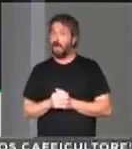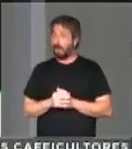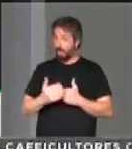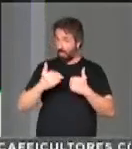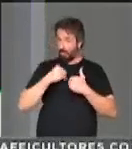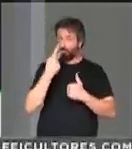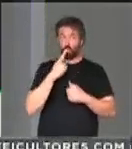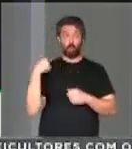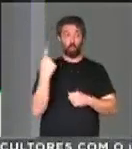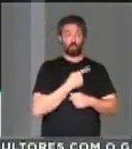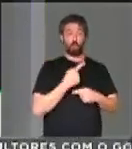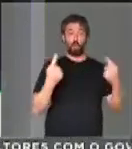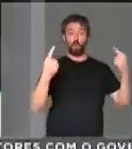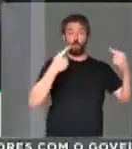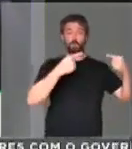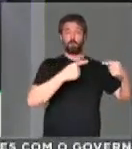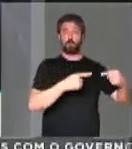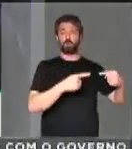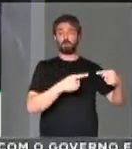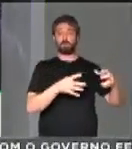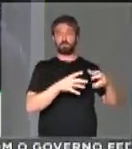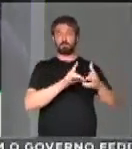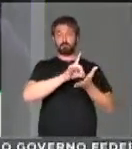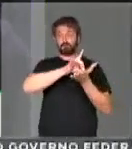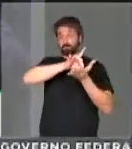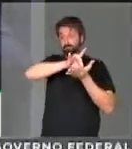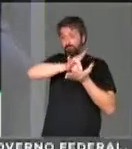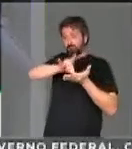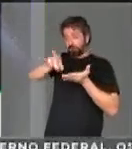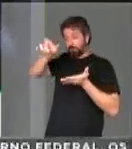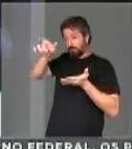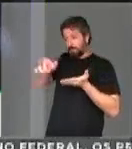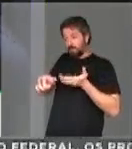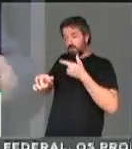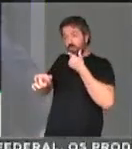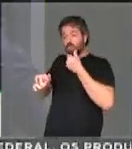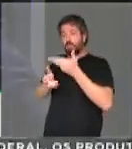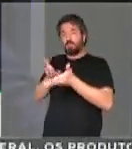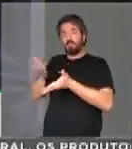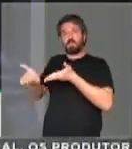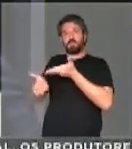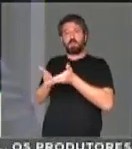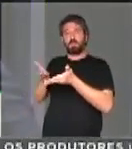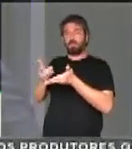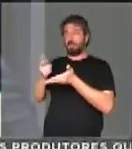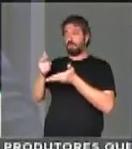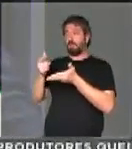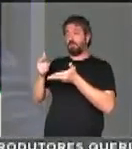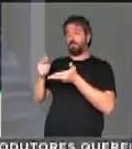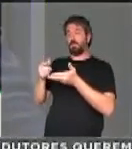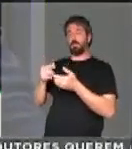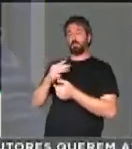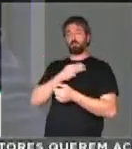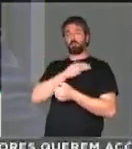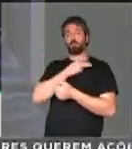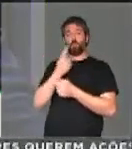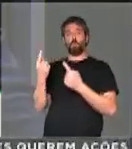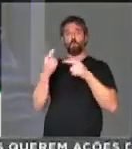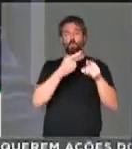dizer que nós da oposição repudiamos esse tratamento que está sendo dispensado aos